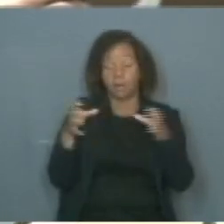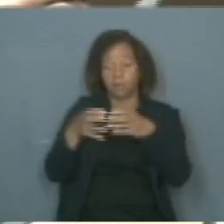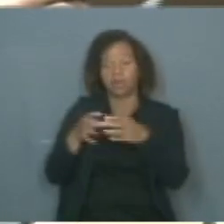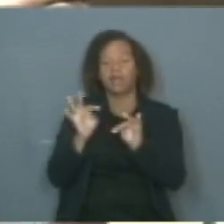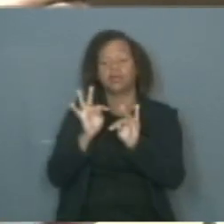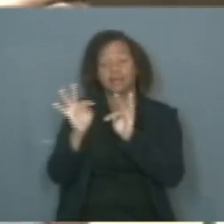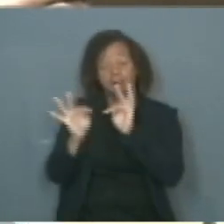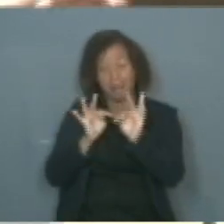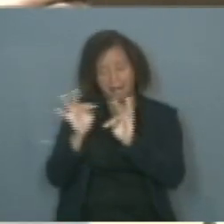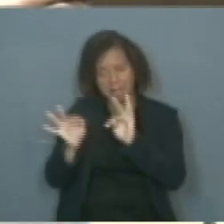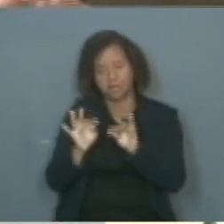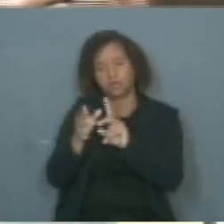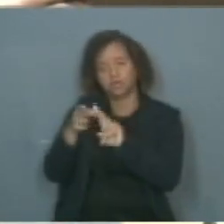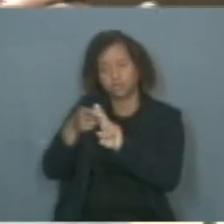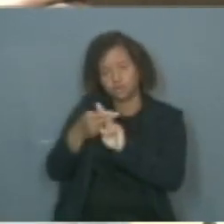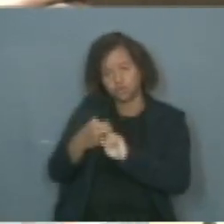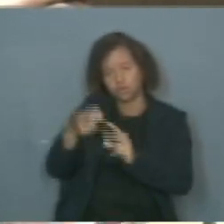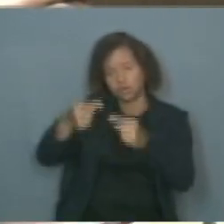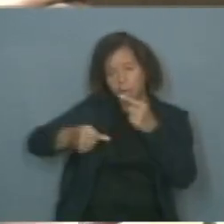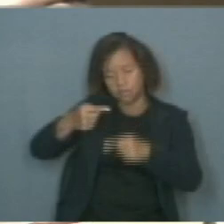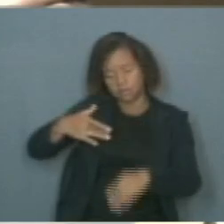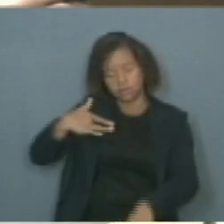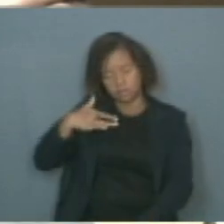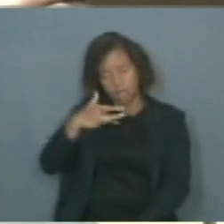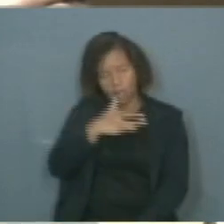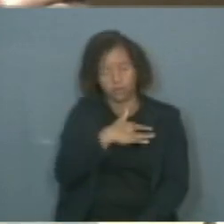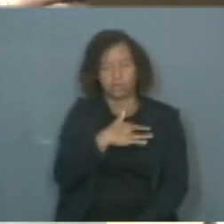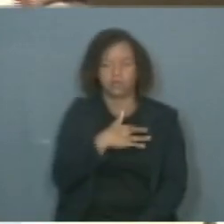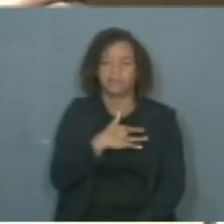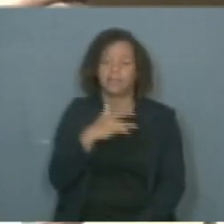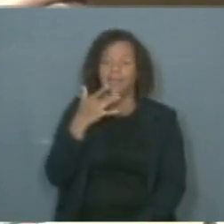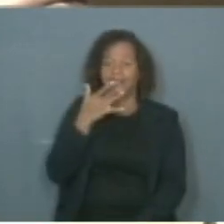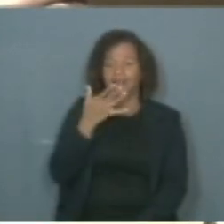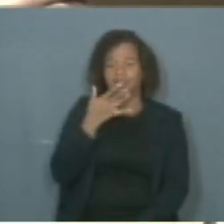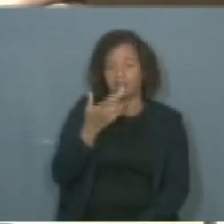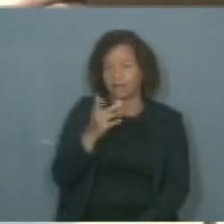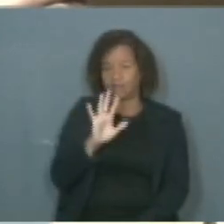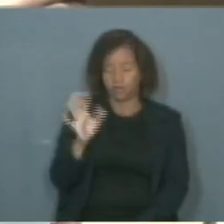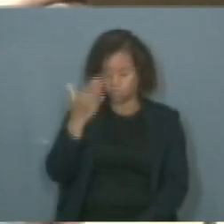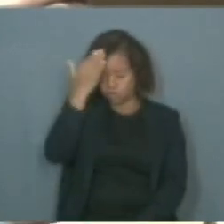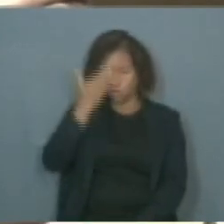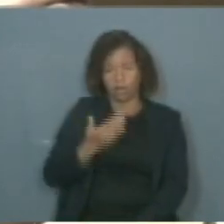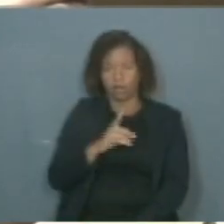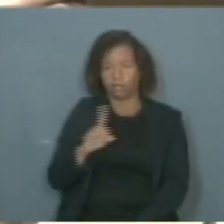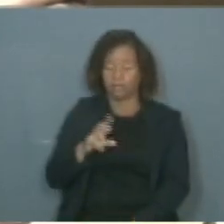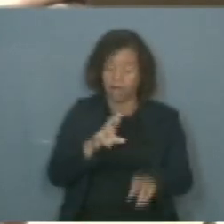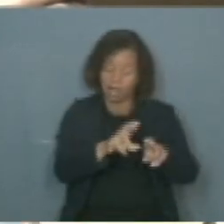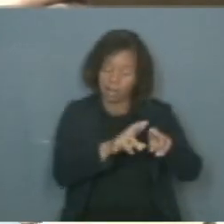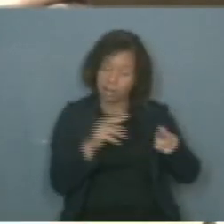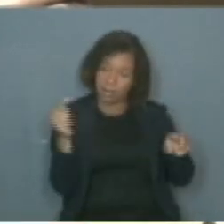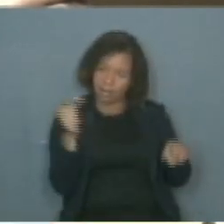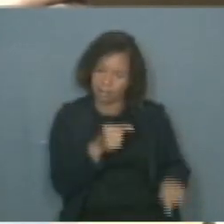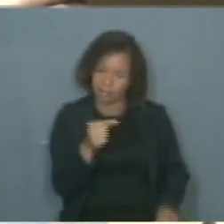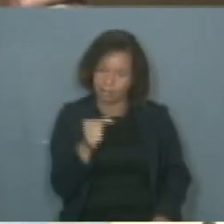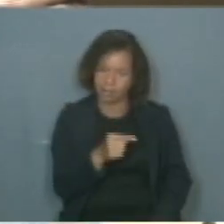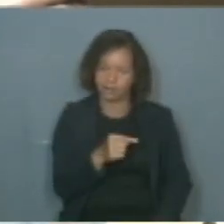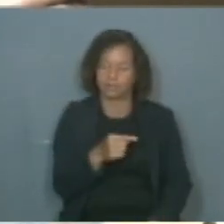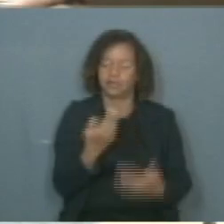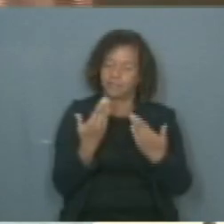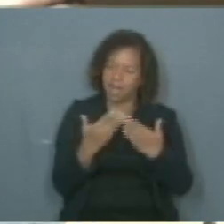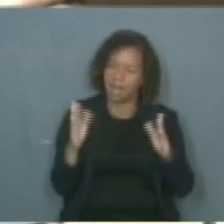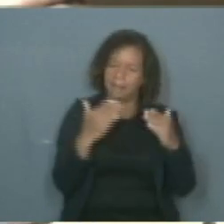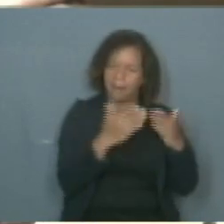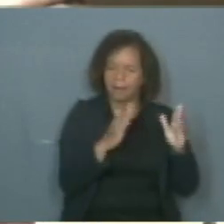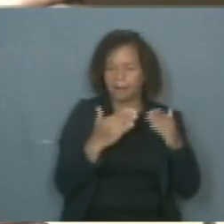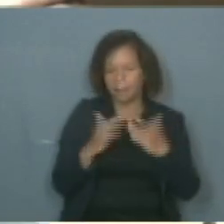terapêuticas do SUS como uma política pública de saúde. E quem está dizendo isso não sou eu, é o requerimento. Isso abre